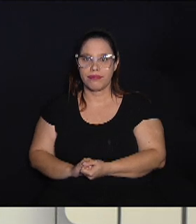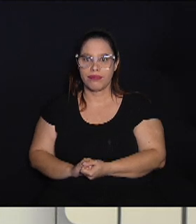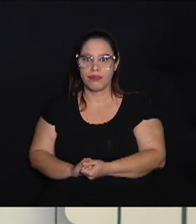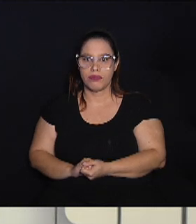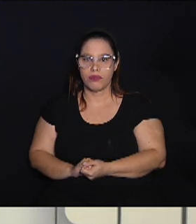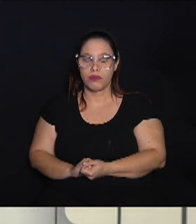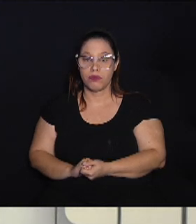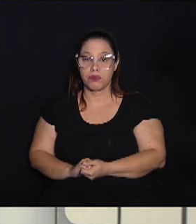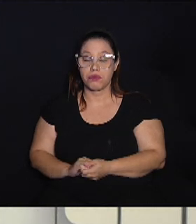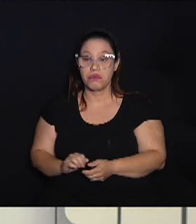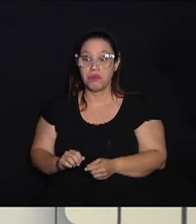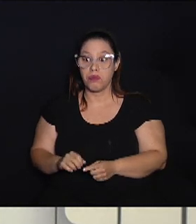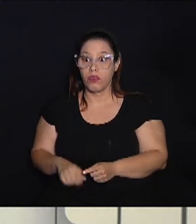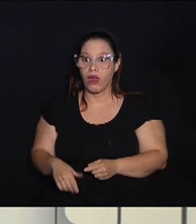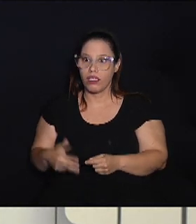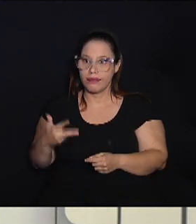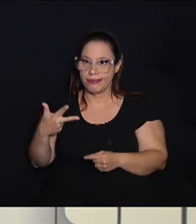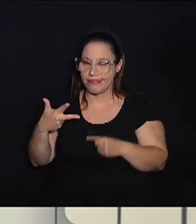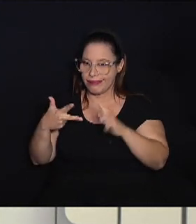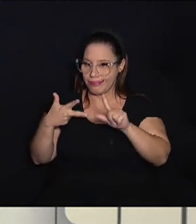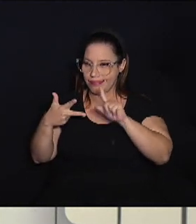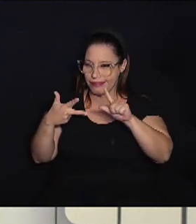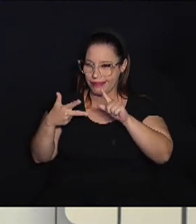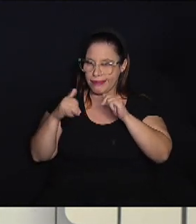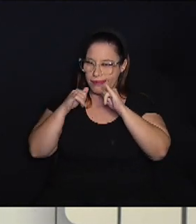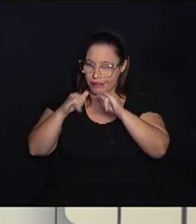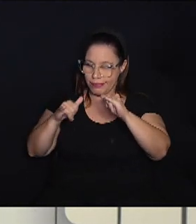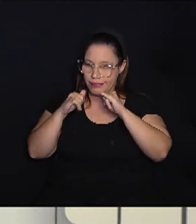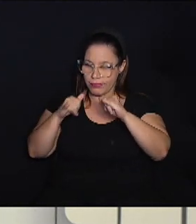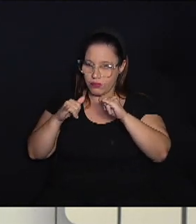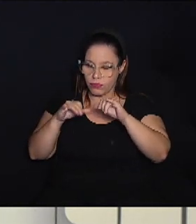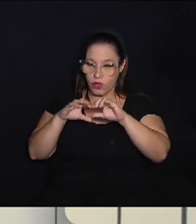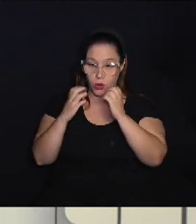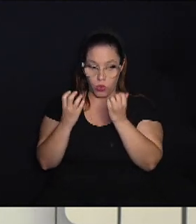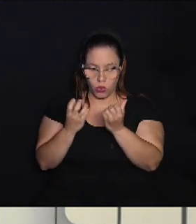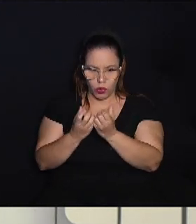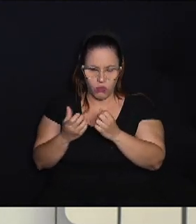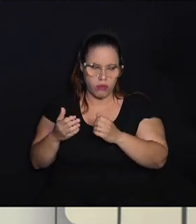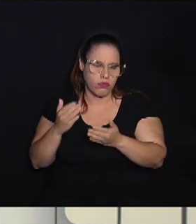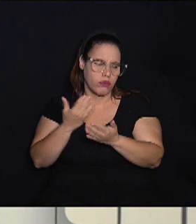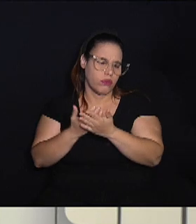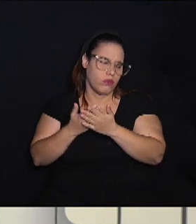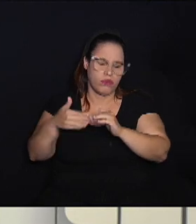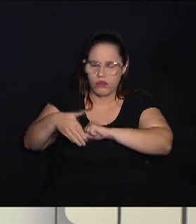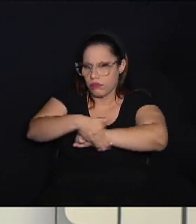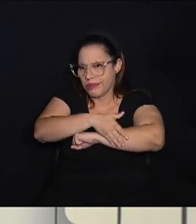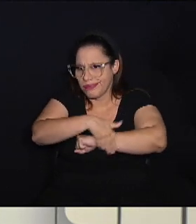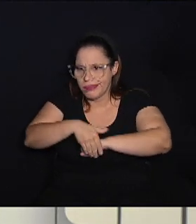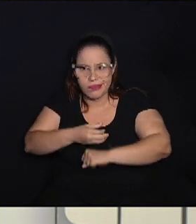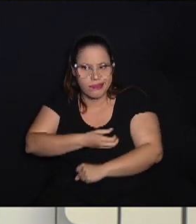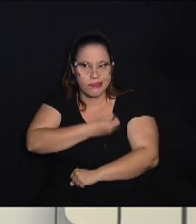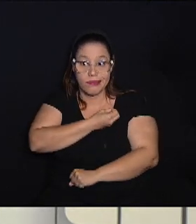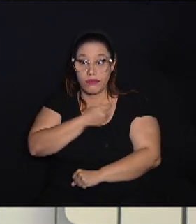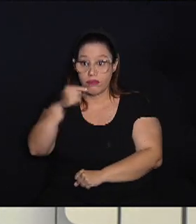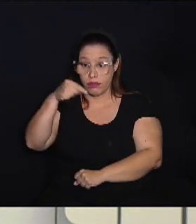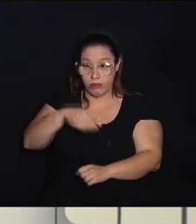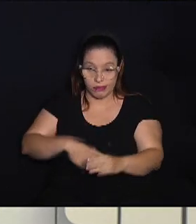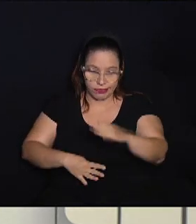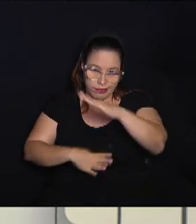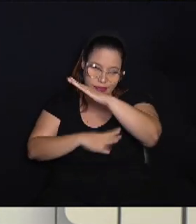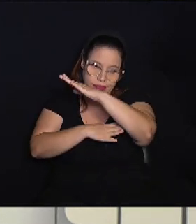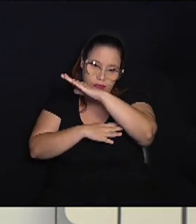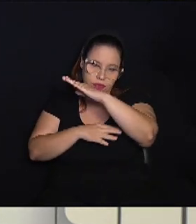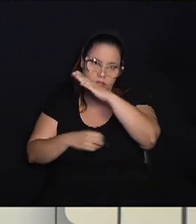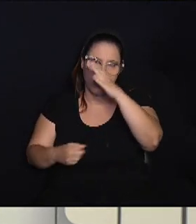Hora das notícias do Legislativo, porque a Comissão Especial de Estudos da População em Situação de Rua aqui da Câmara, criada